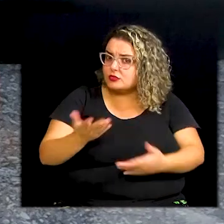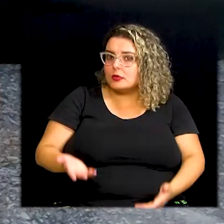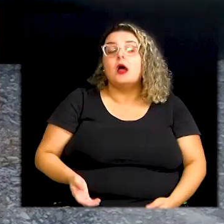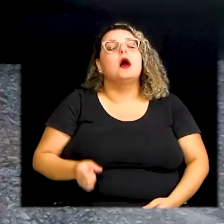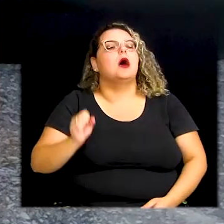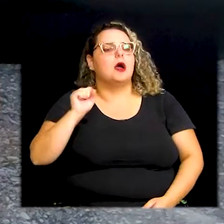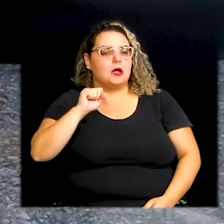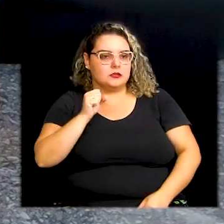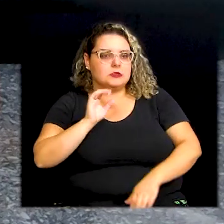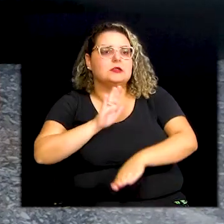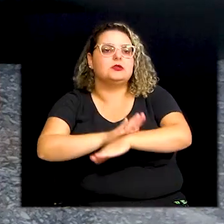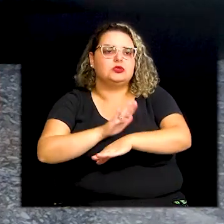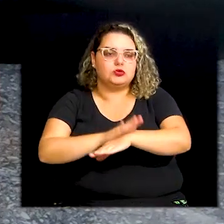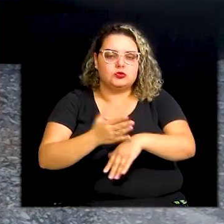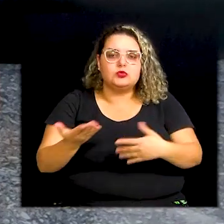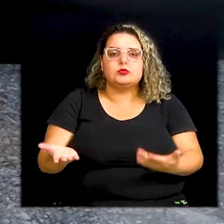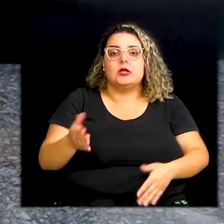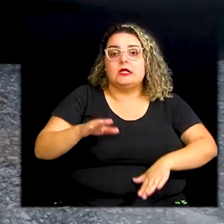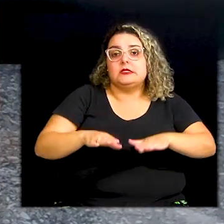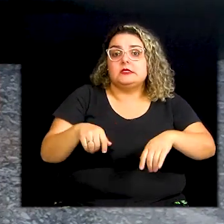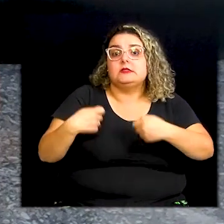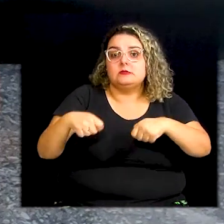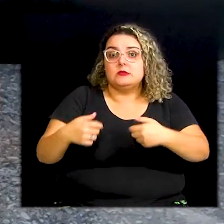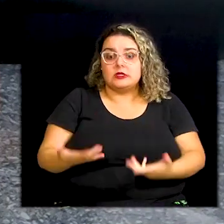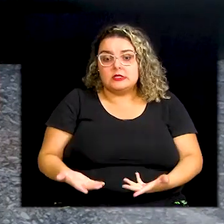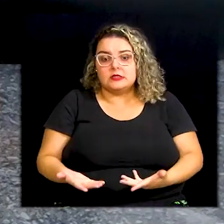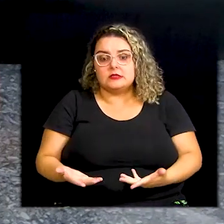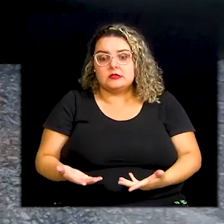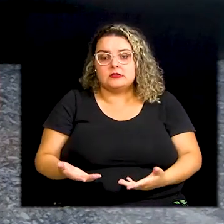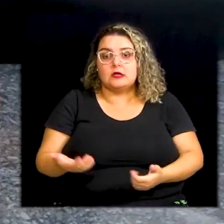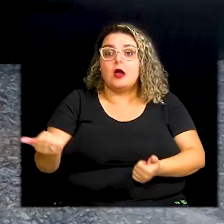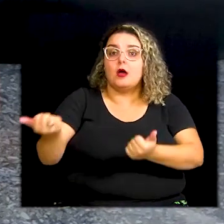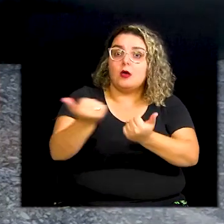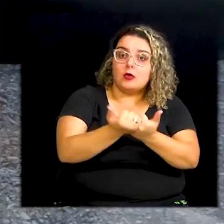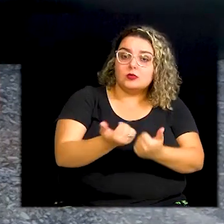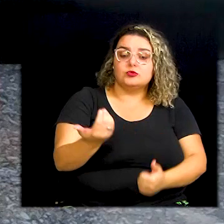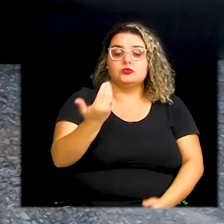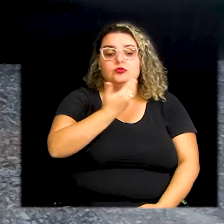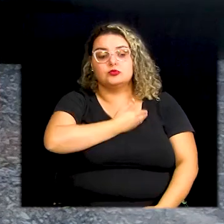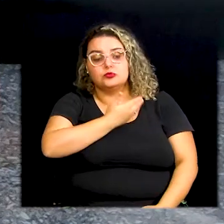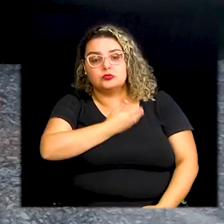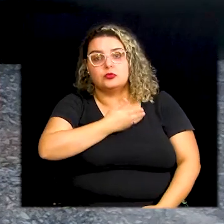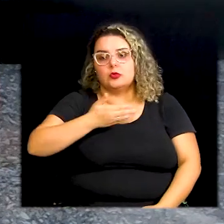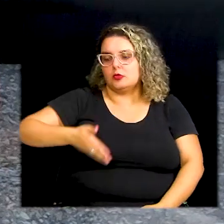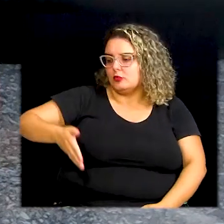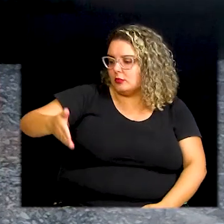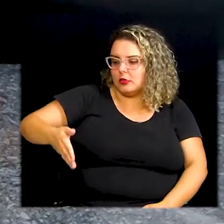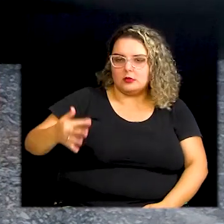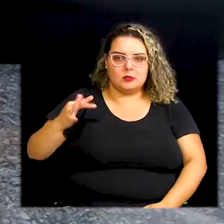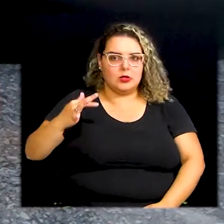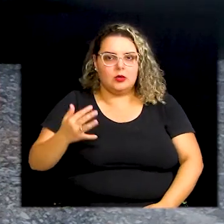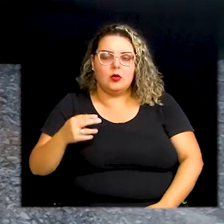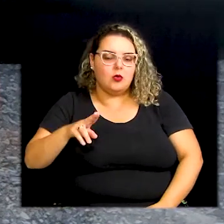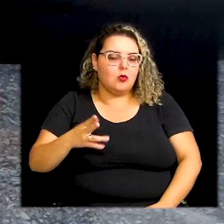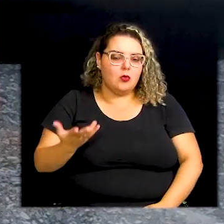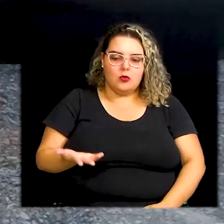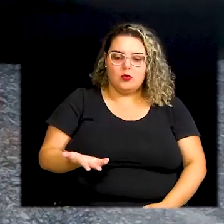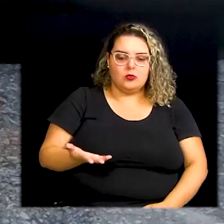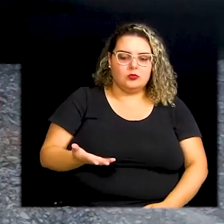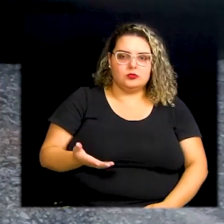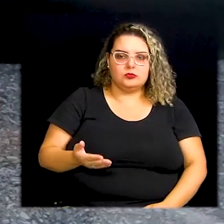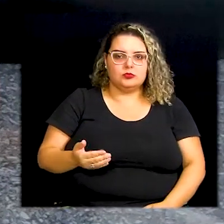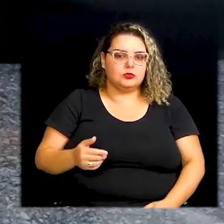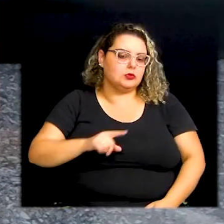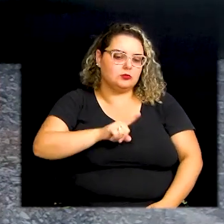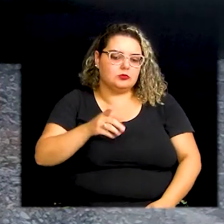algo? Ajuda, né? Às vezes a gente precisa cobrir a posição de um lateral que machucou ou de alguém que